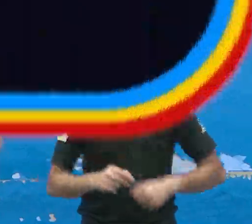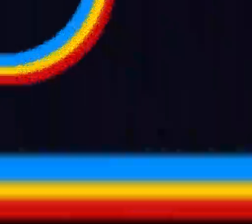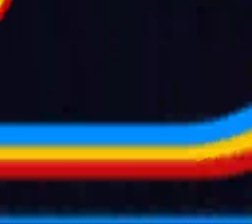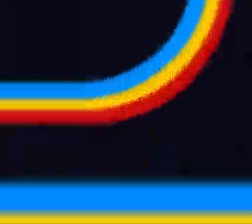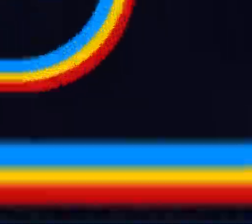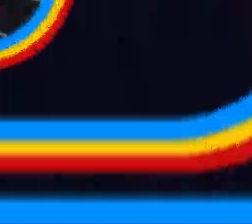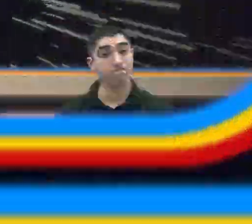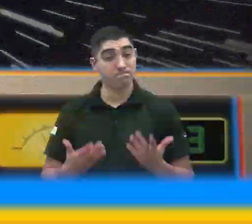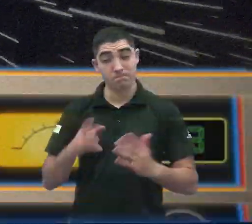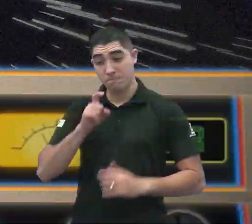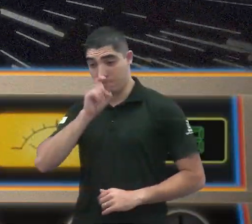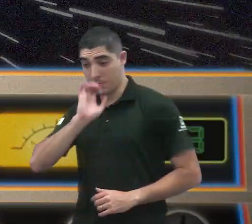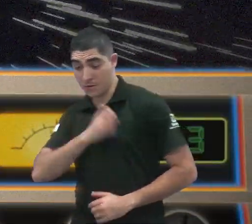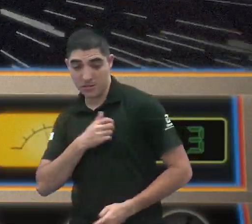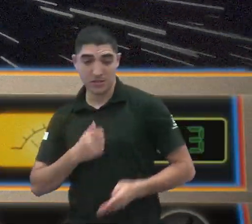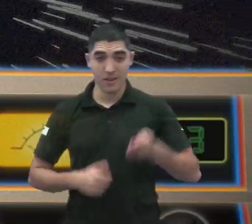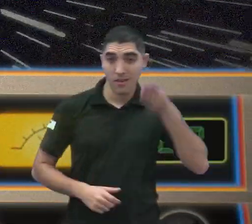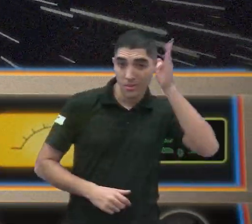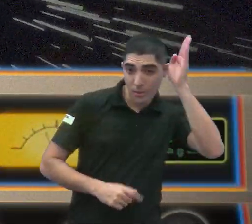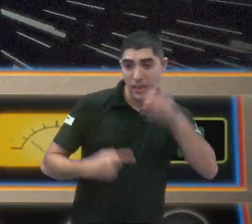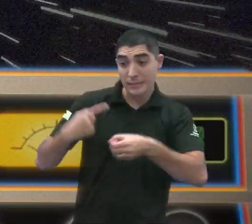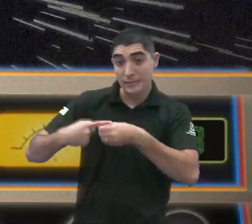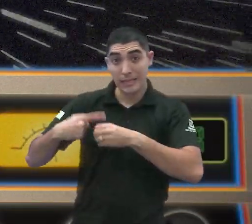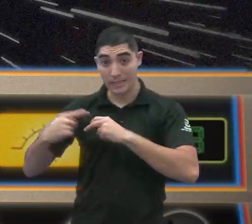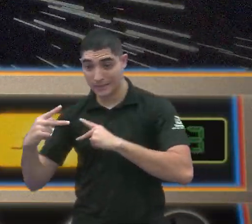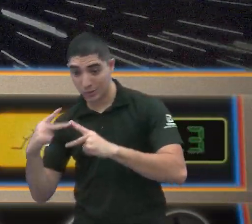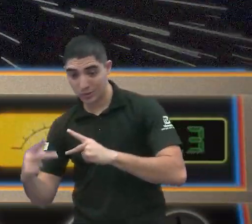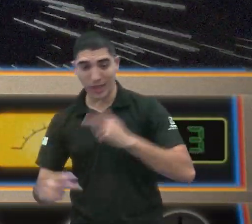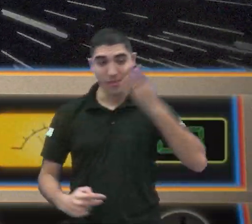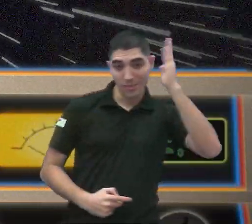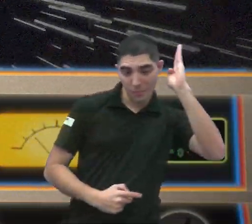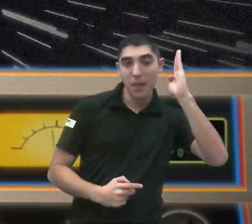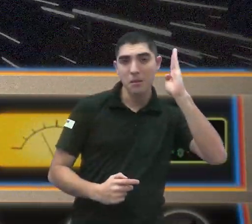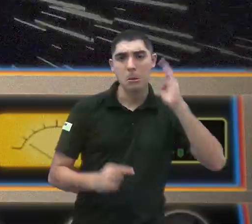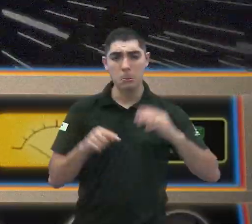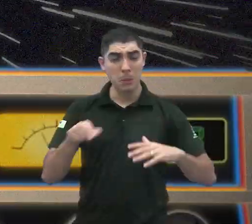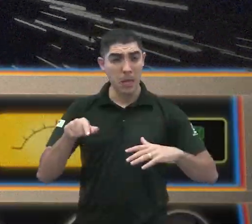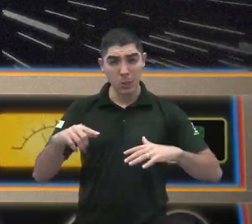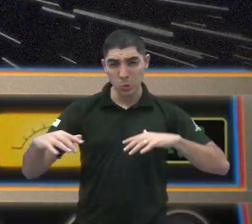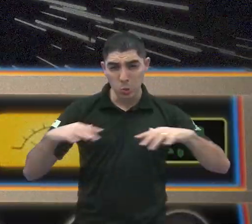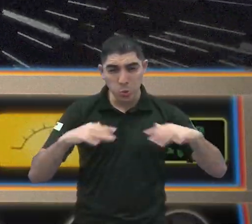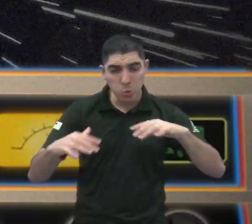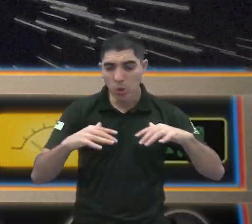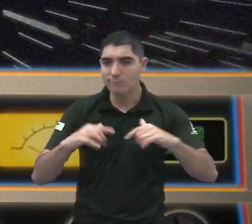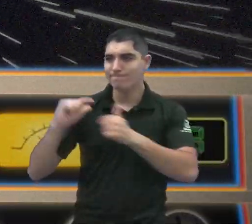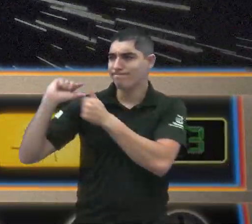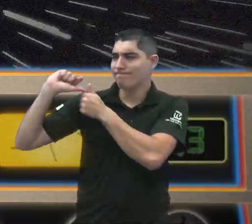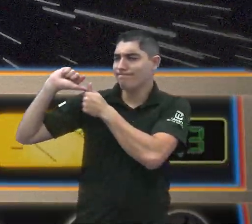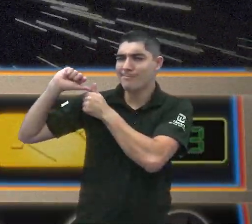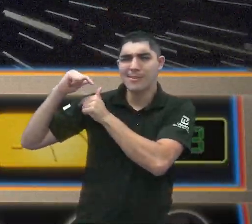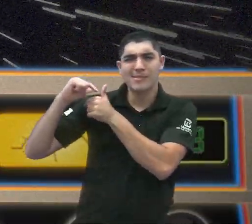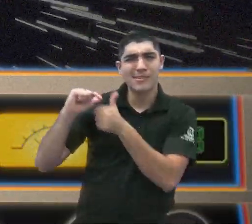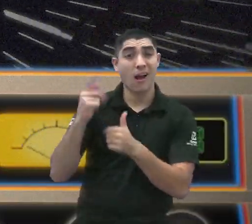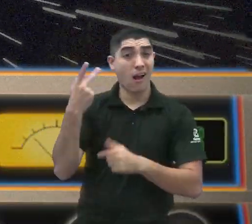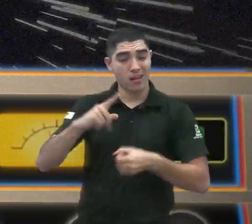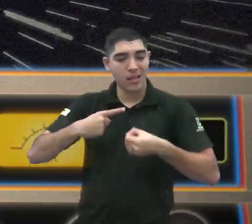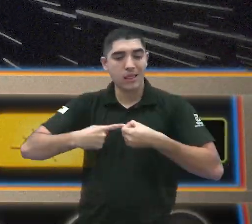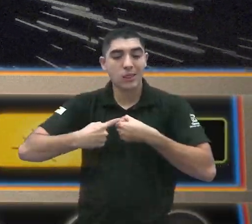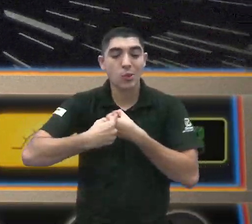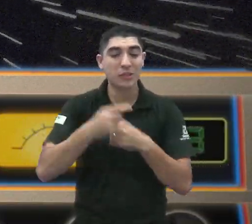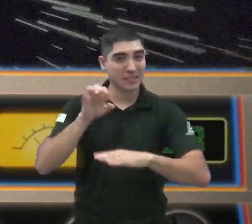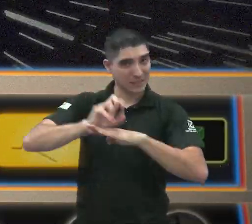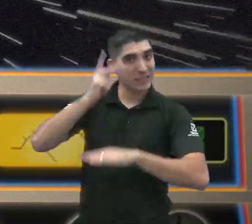sim. São José e Taubaté, Taubaté e São José. Esse duelo é um dos maiores clássicos do